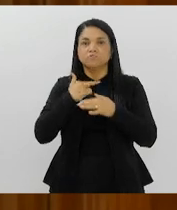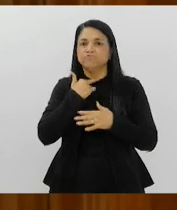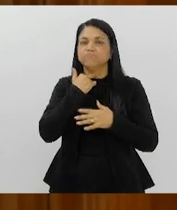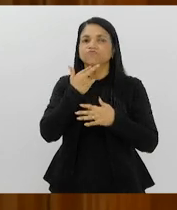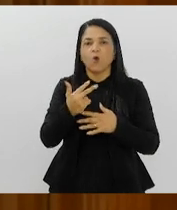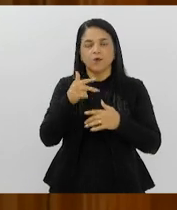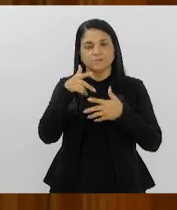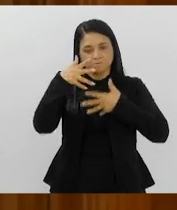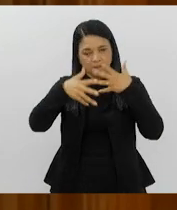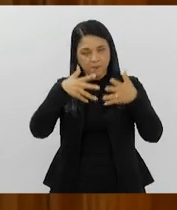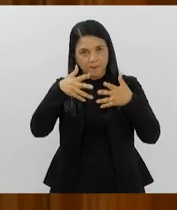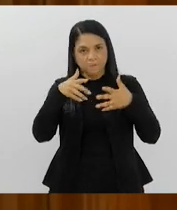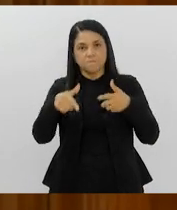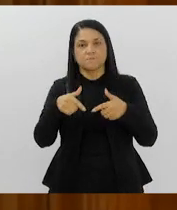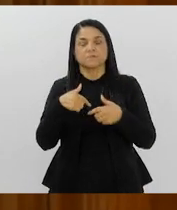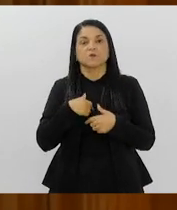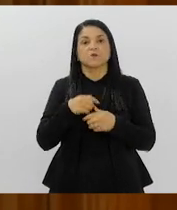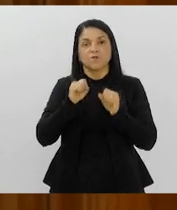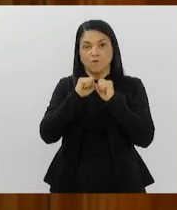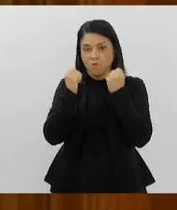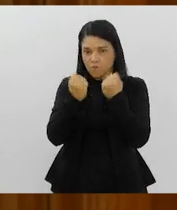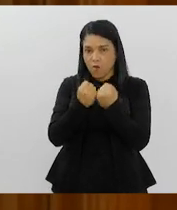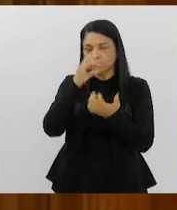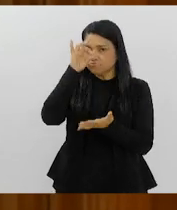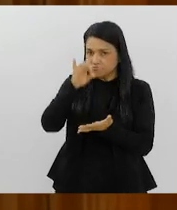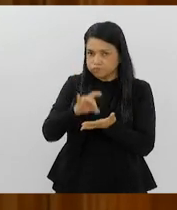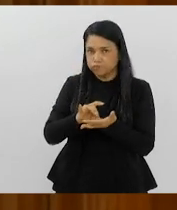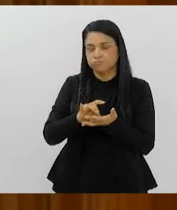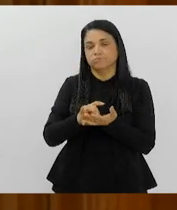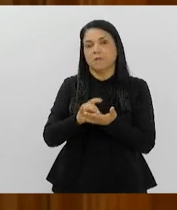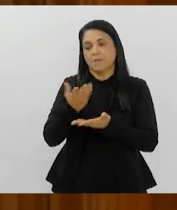O fórum existe para isso. Tá? Você sabe bem que